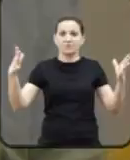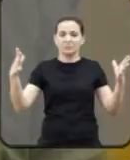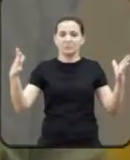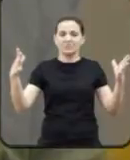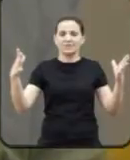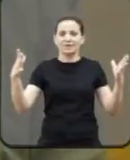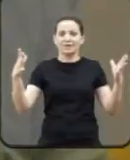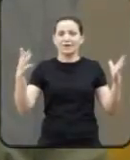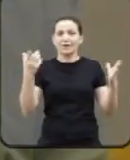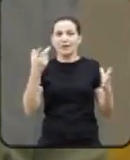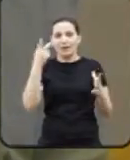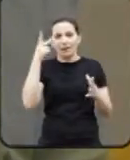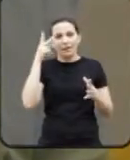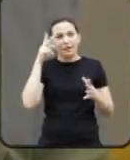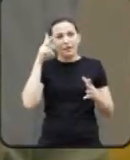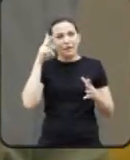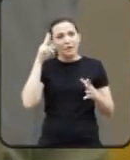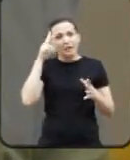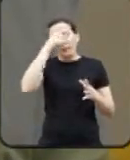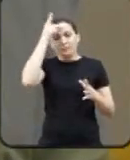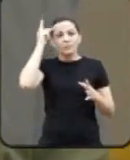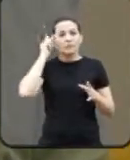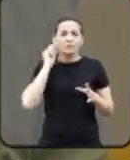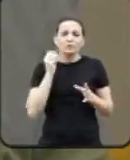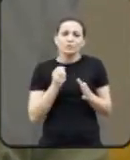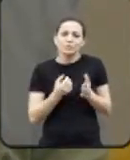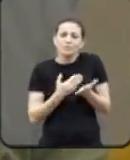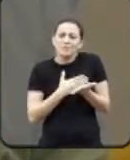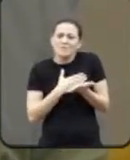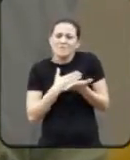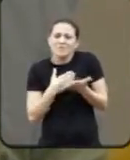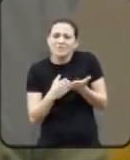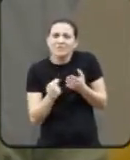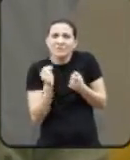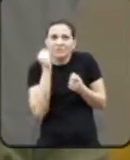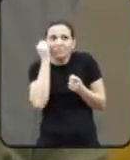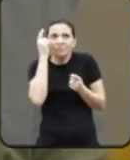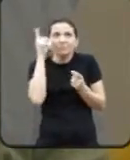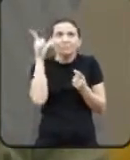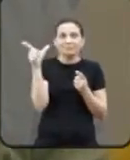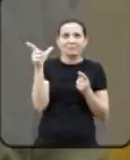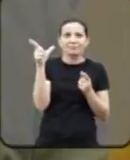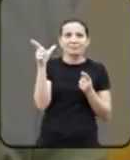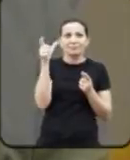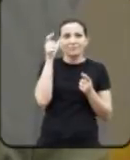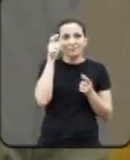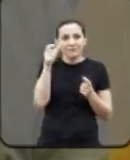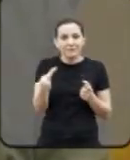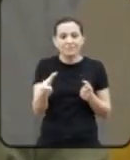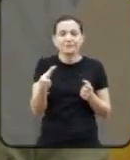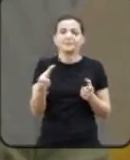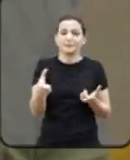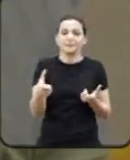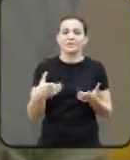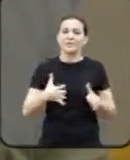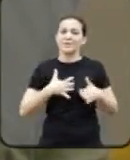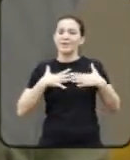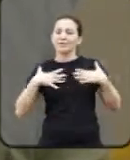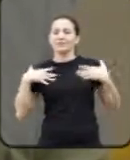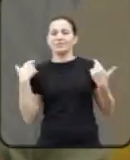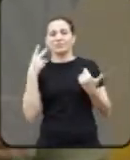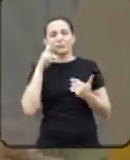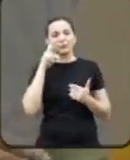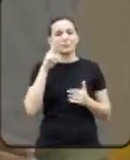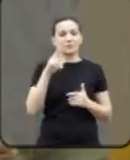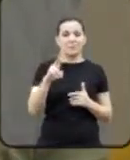gigante adormecido, está começando a acordar. Então essa é a alegria nossa, né? Com satisfação que a gente vê. Lógico, tem